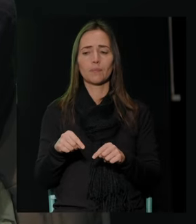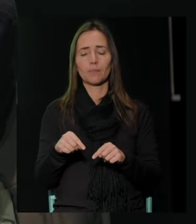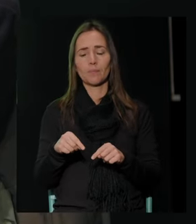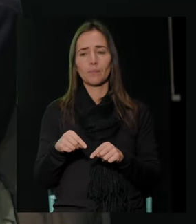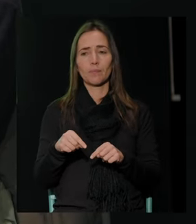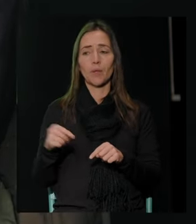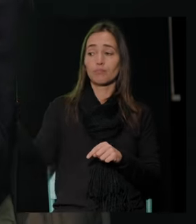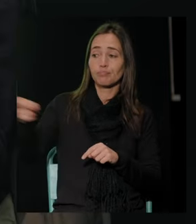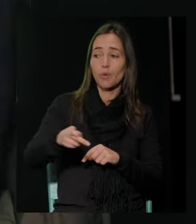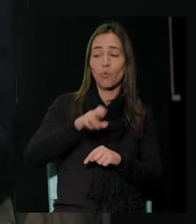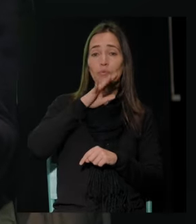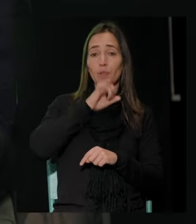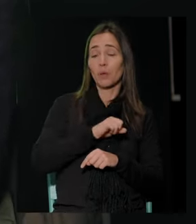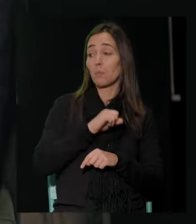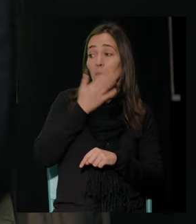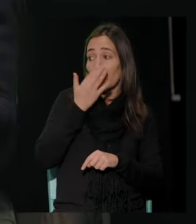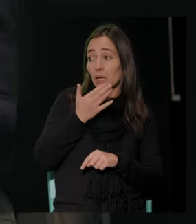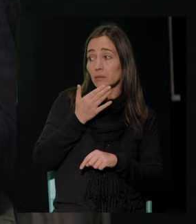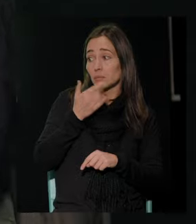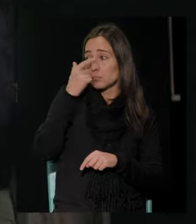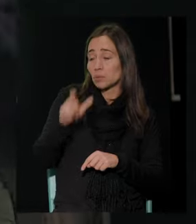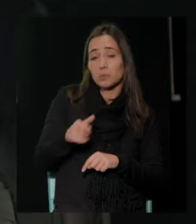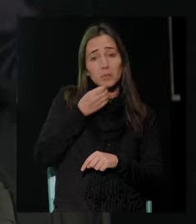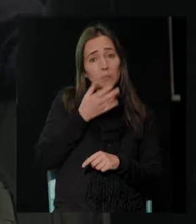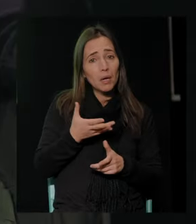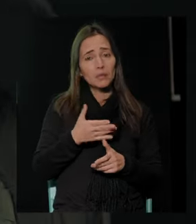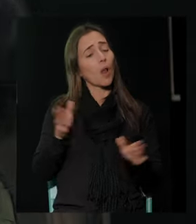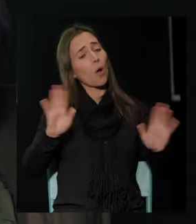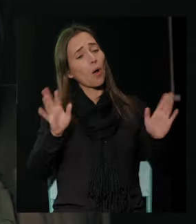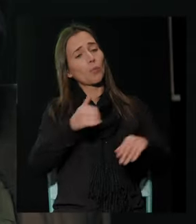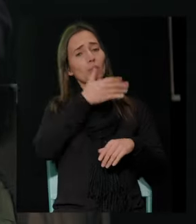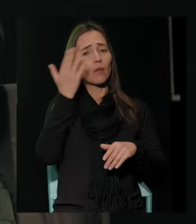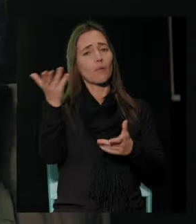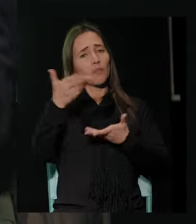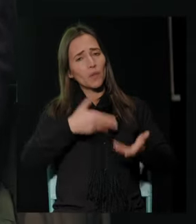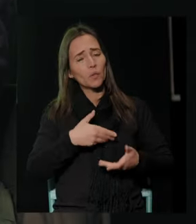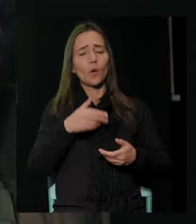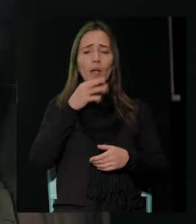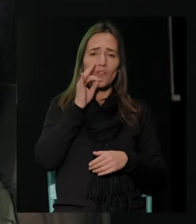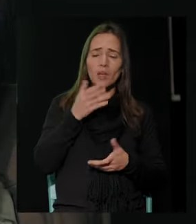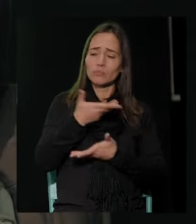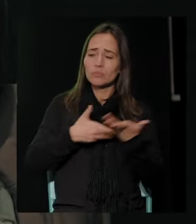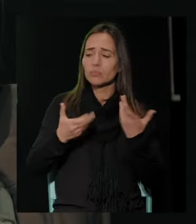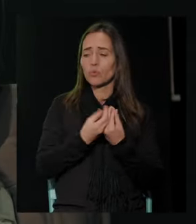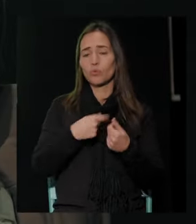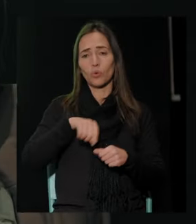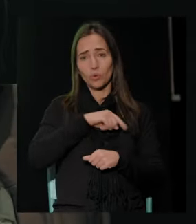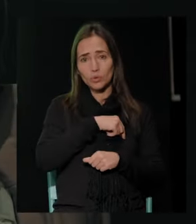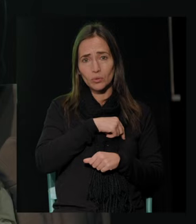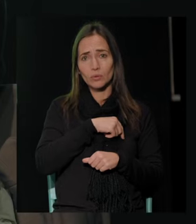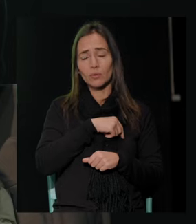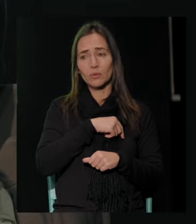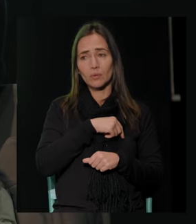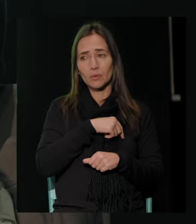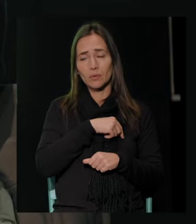e aparece o filho, me parecia uma pessoa simpática, hello, good morning, welcome e tal, tomar um café connosco.